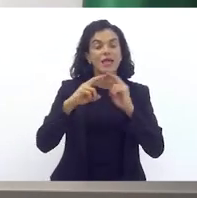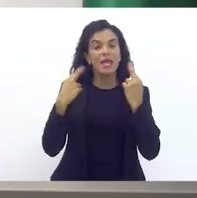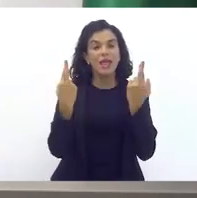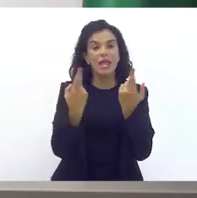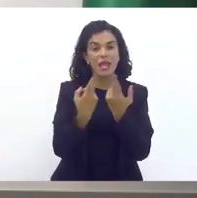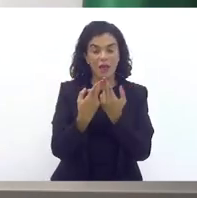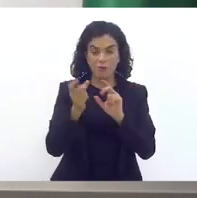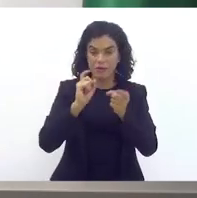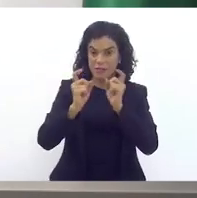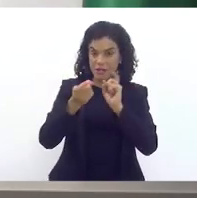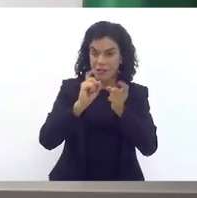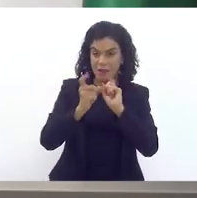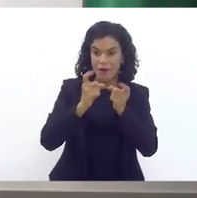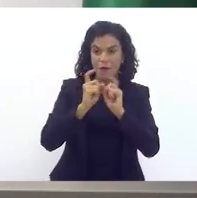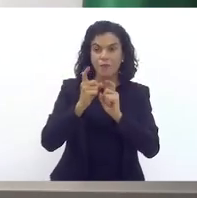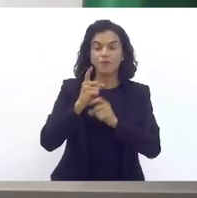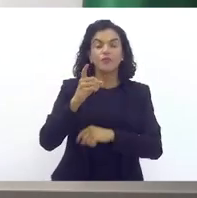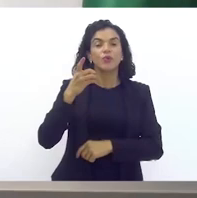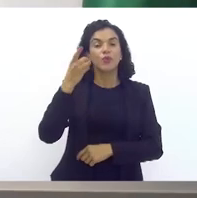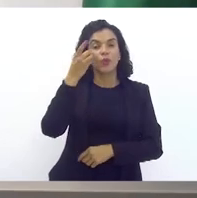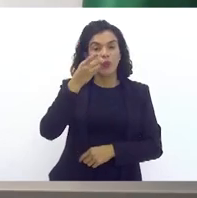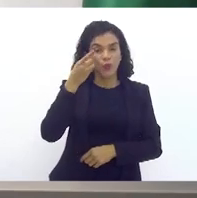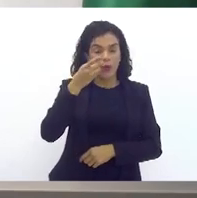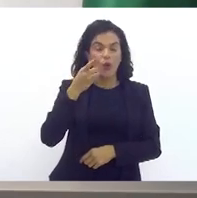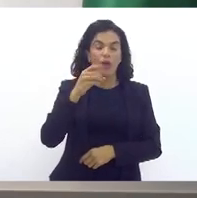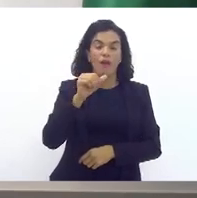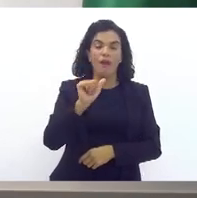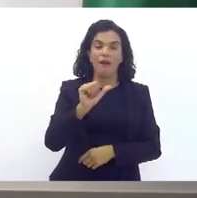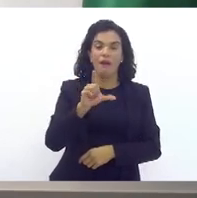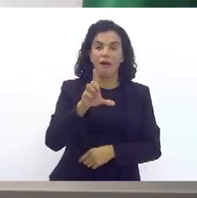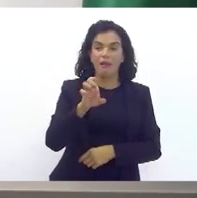na gestão do Dr. Alexandre Kiepp.